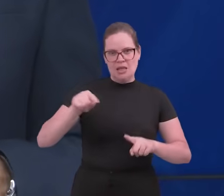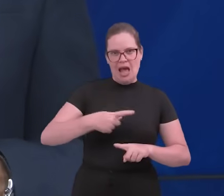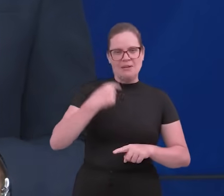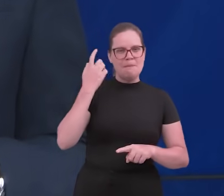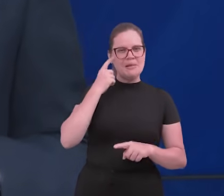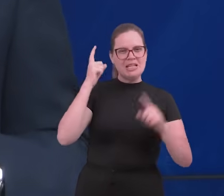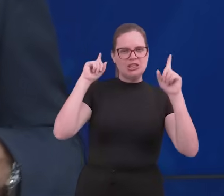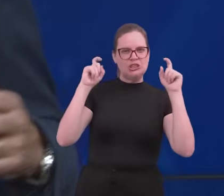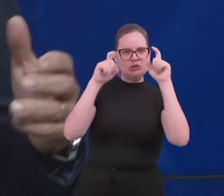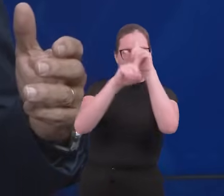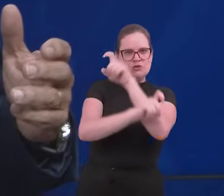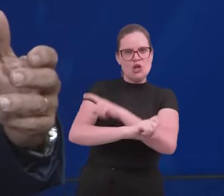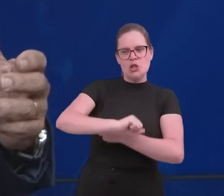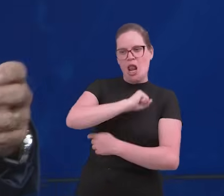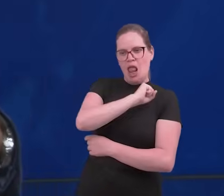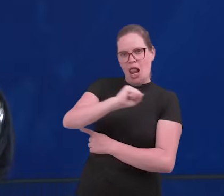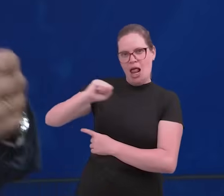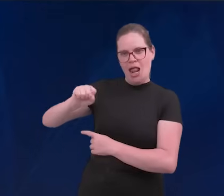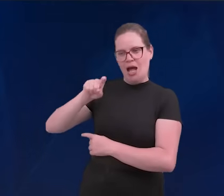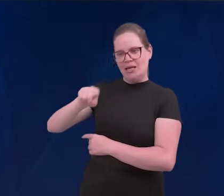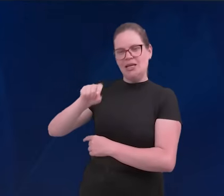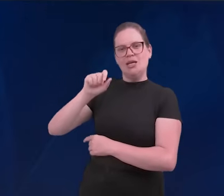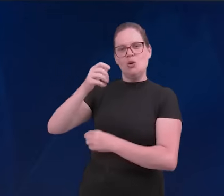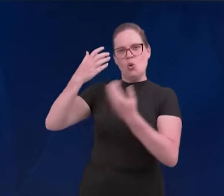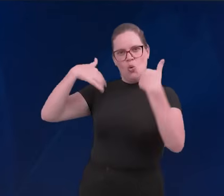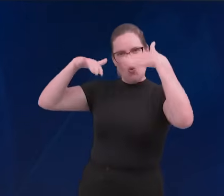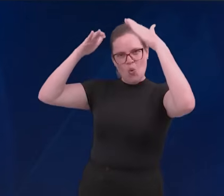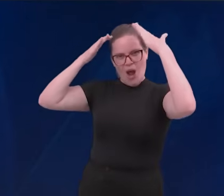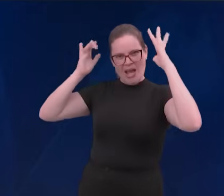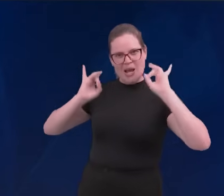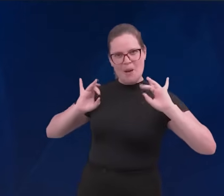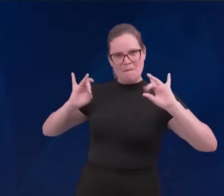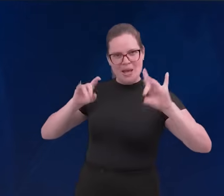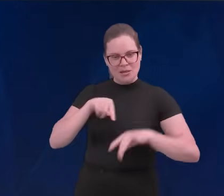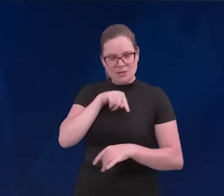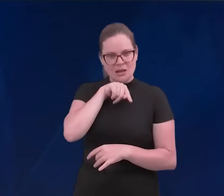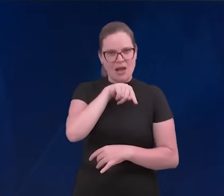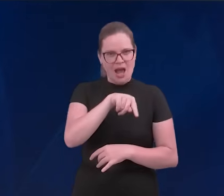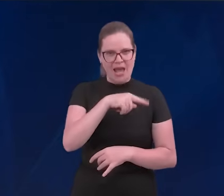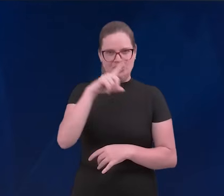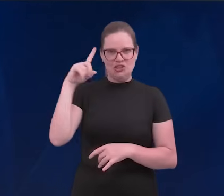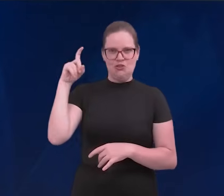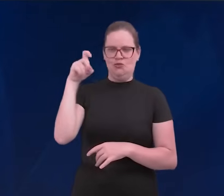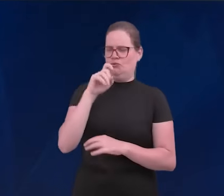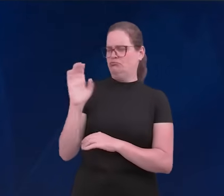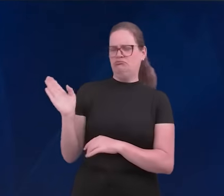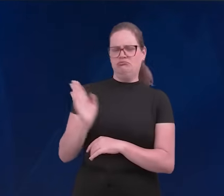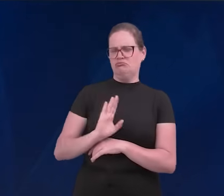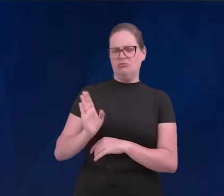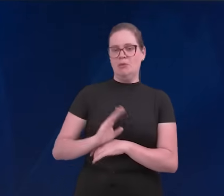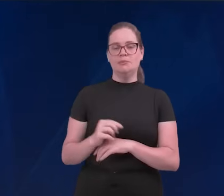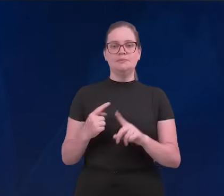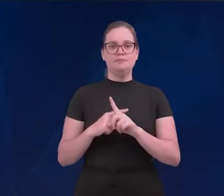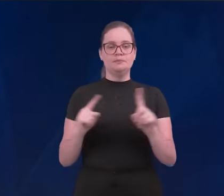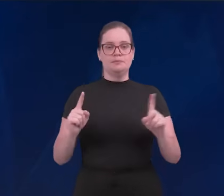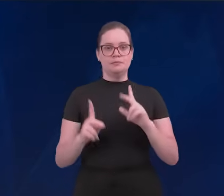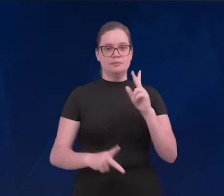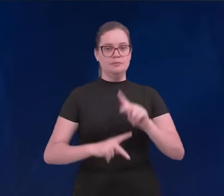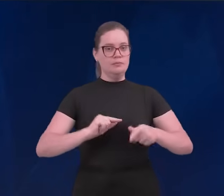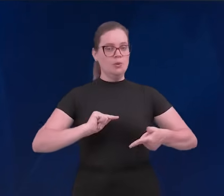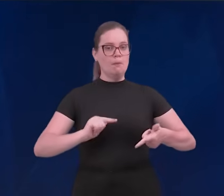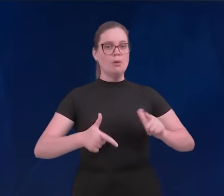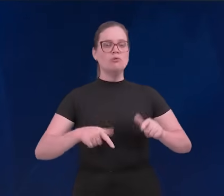Sion com todos os seus fortes exércitos. Só que eles, os filhos de